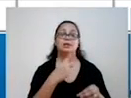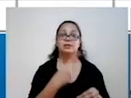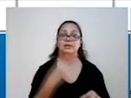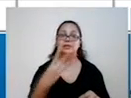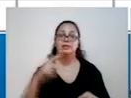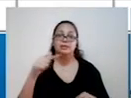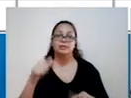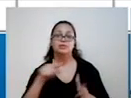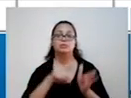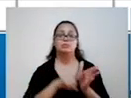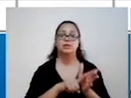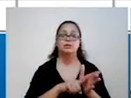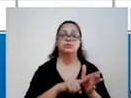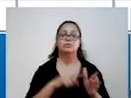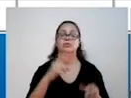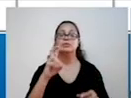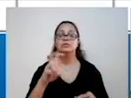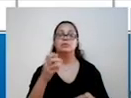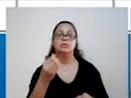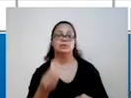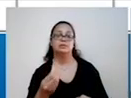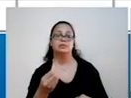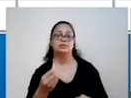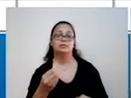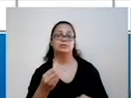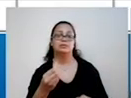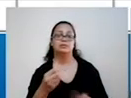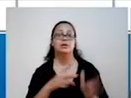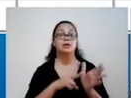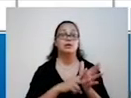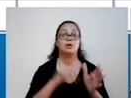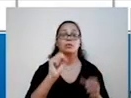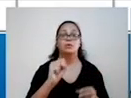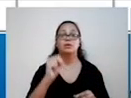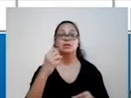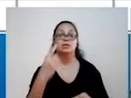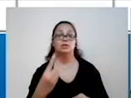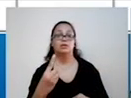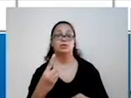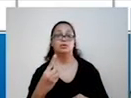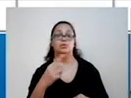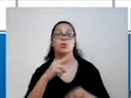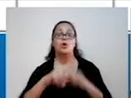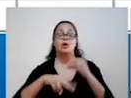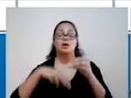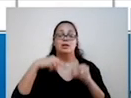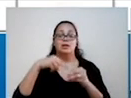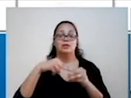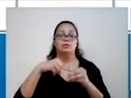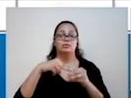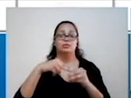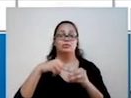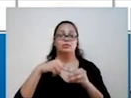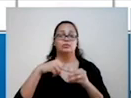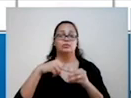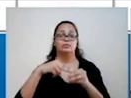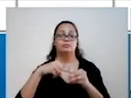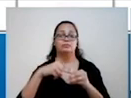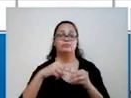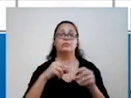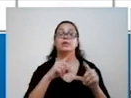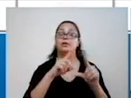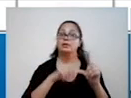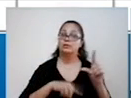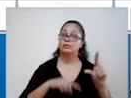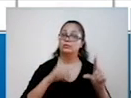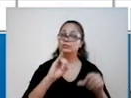137 menos 56, que teríamos então 81 como número de nêutrons. E no último elemento,